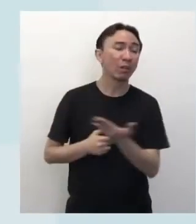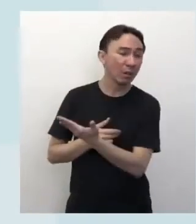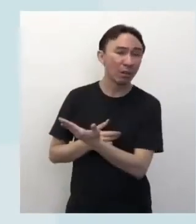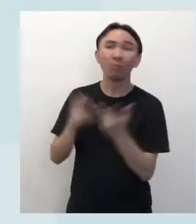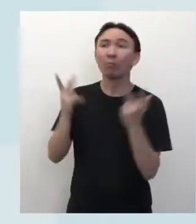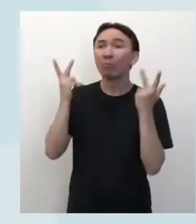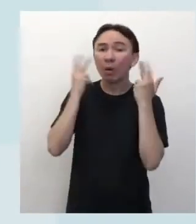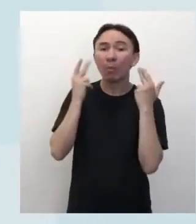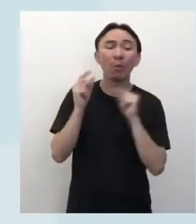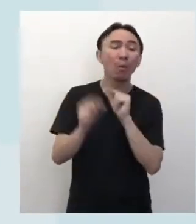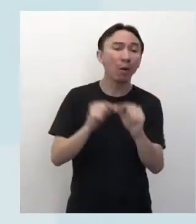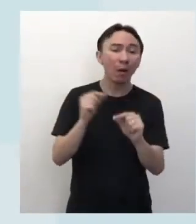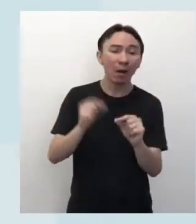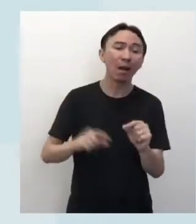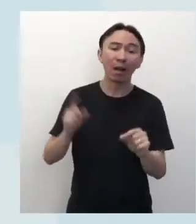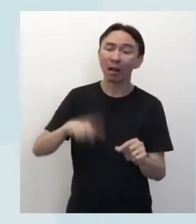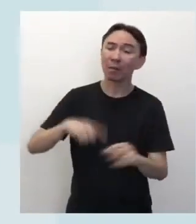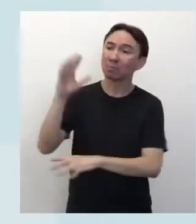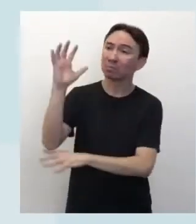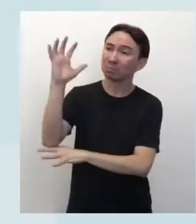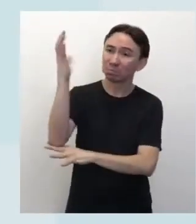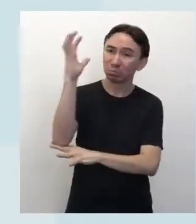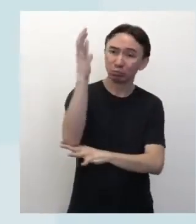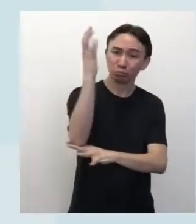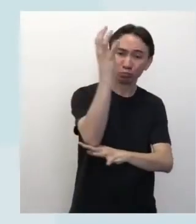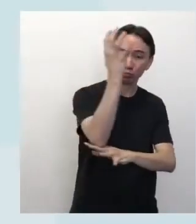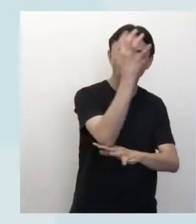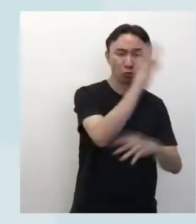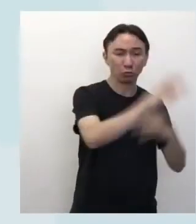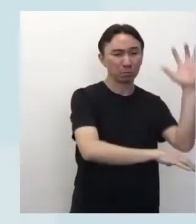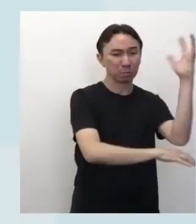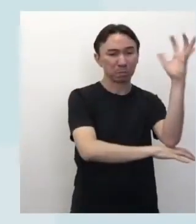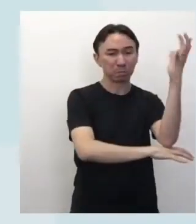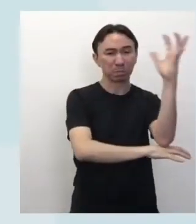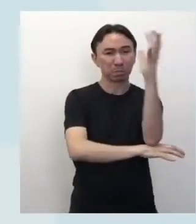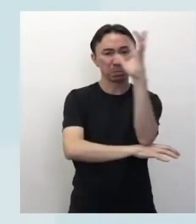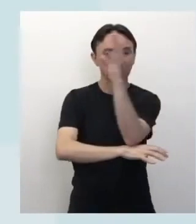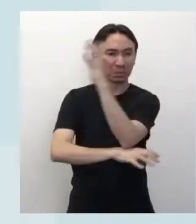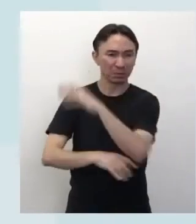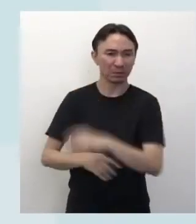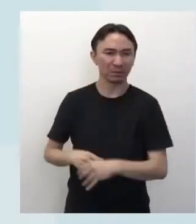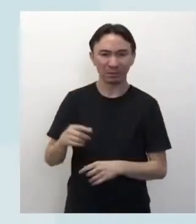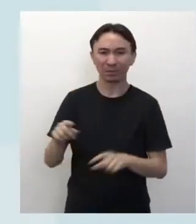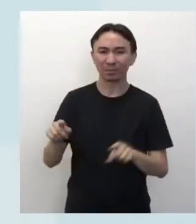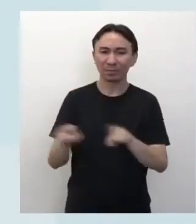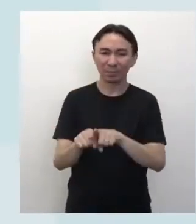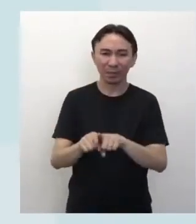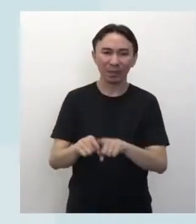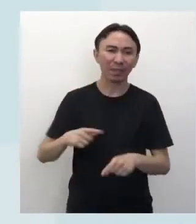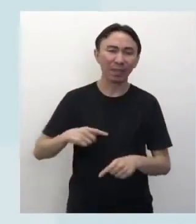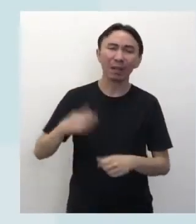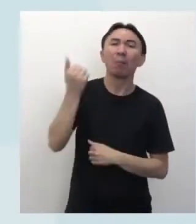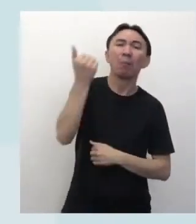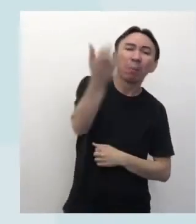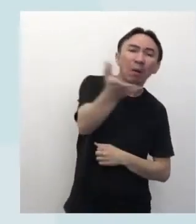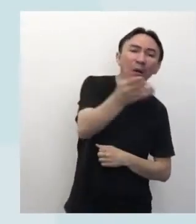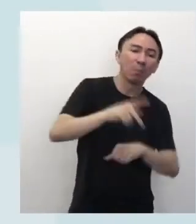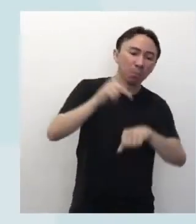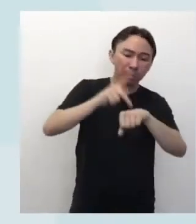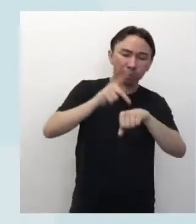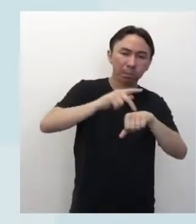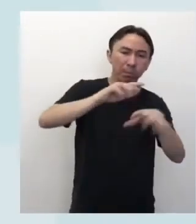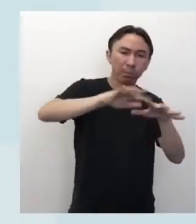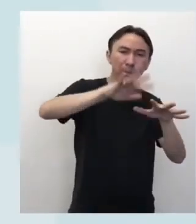imagem é a vegetação. Exclusivamente a gente vê a vegetação. Lógico, ao fundo, né, alguns podem falar, tem as montanhas, que